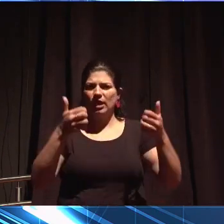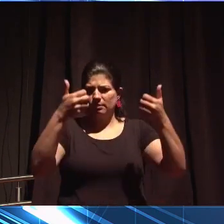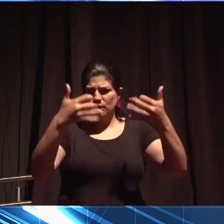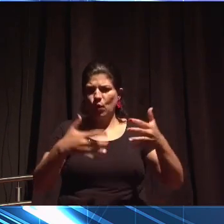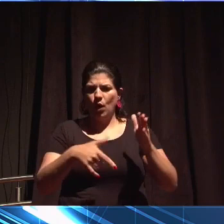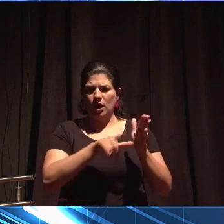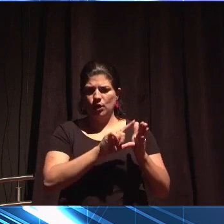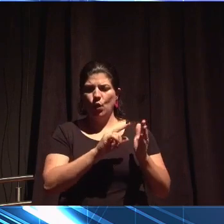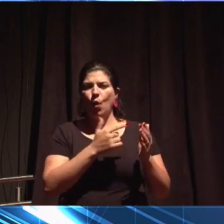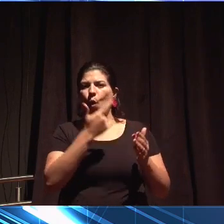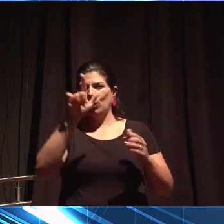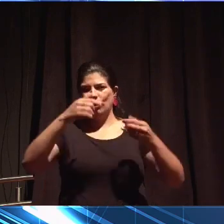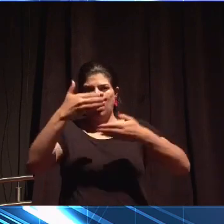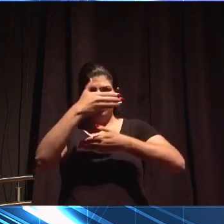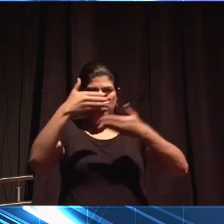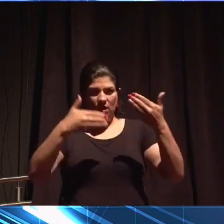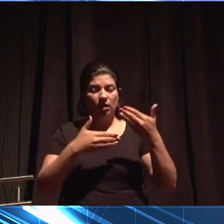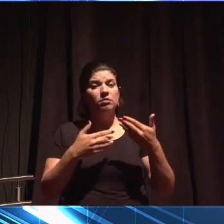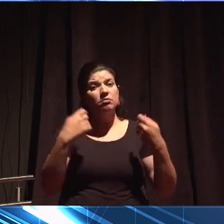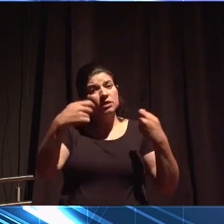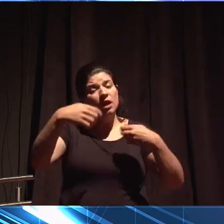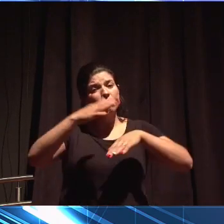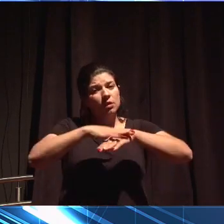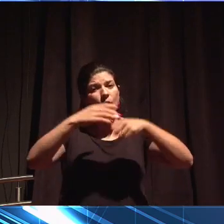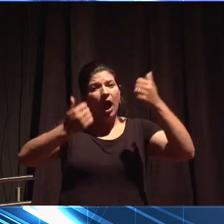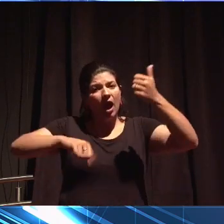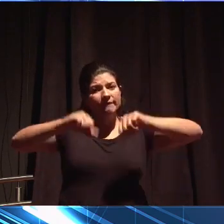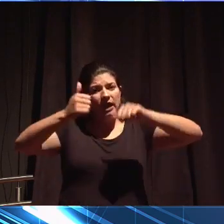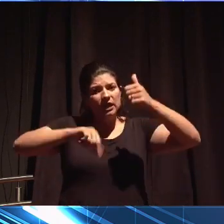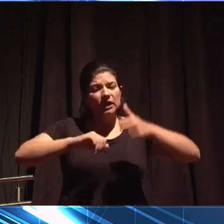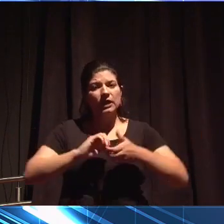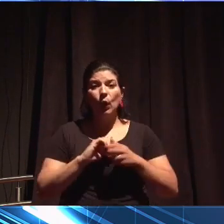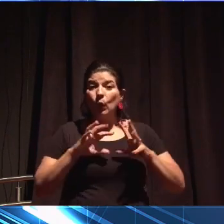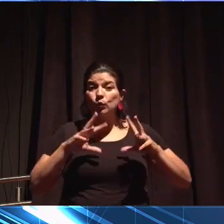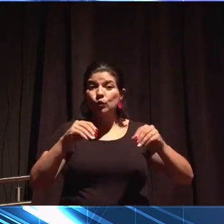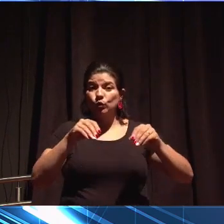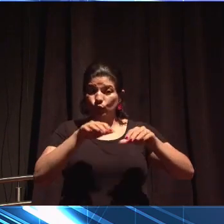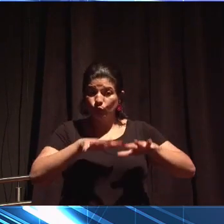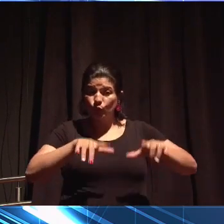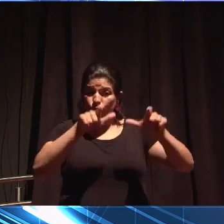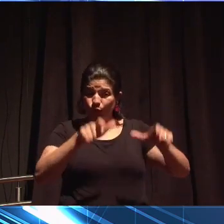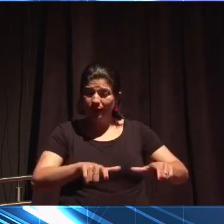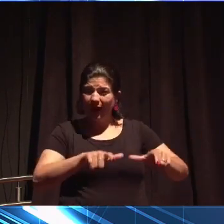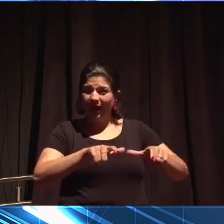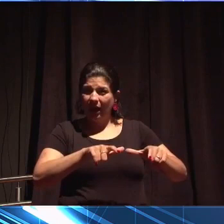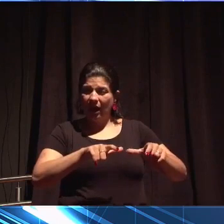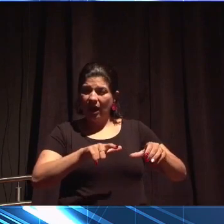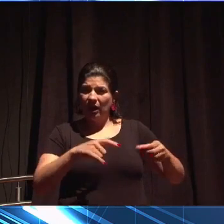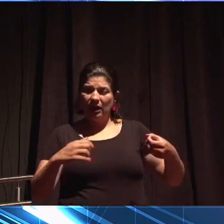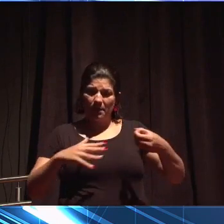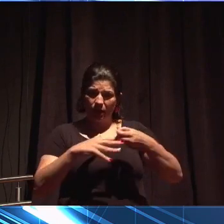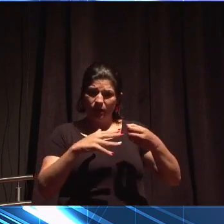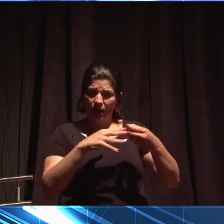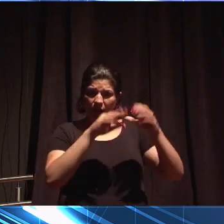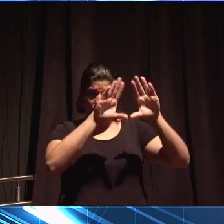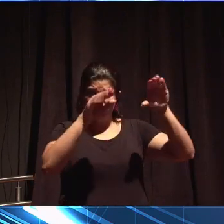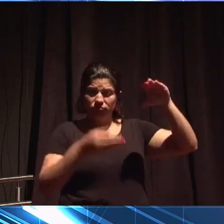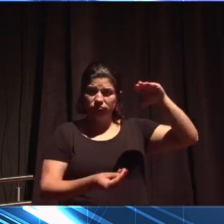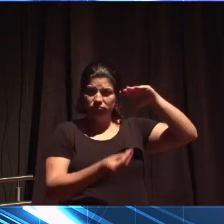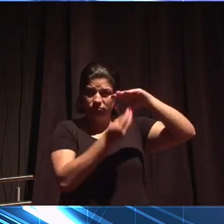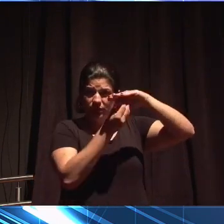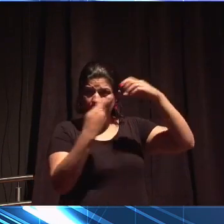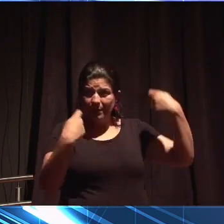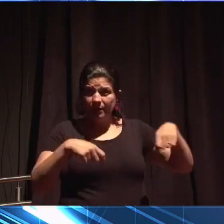outros slides, de avalia sempre, você precisa manter todinho o seu ambiente em cloud. O Local Stack é uma ferramenta super bacana